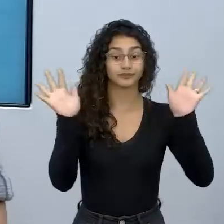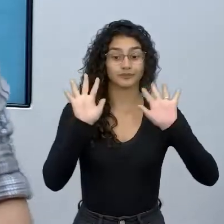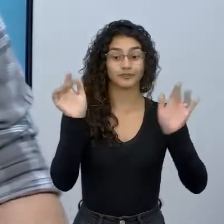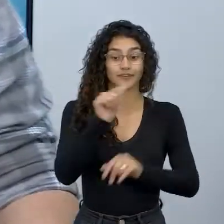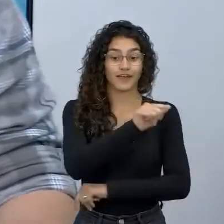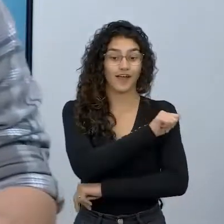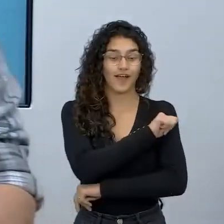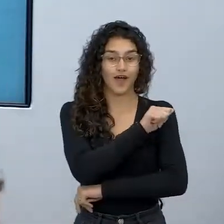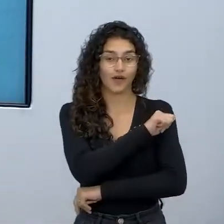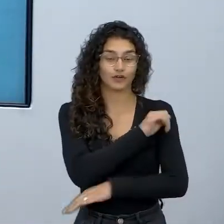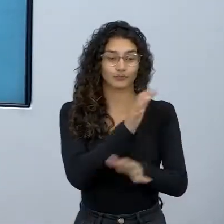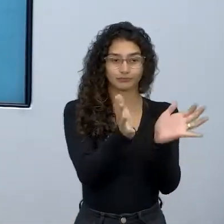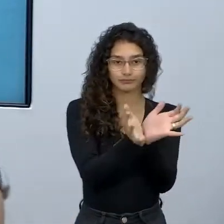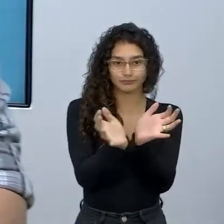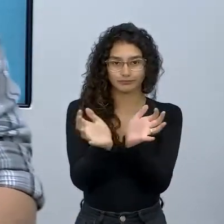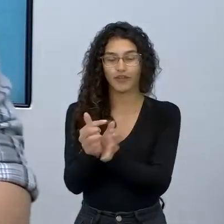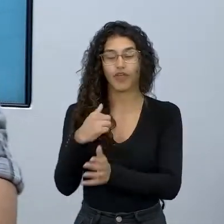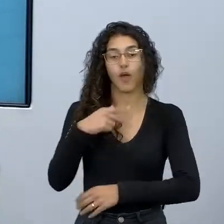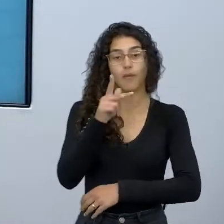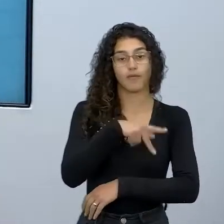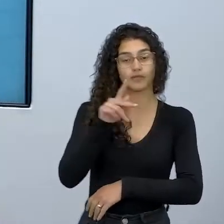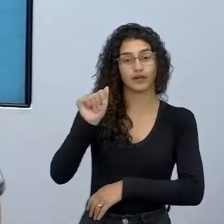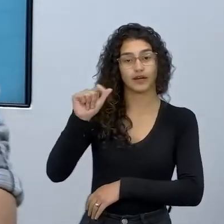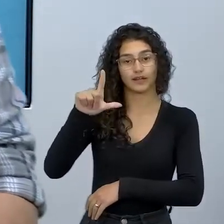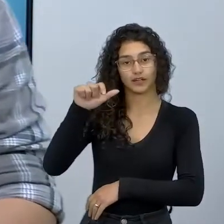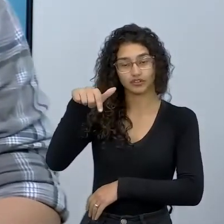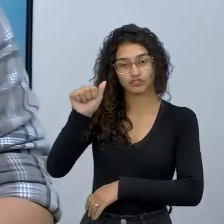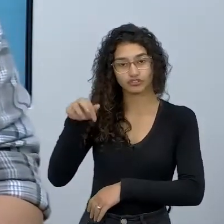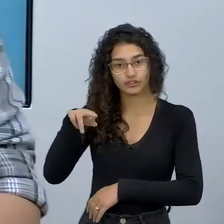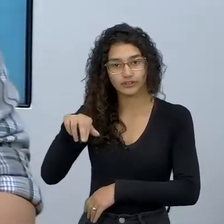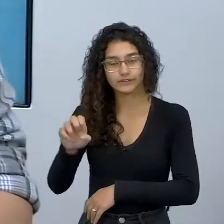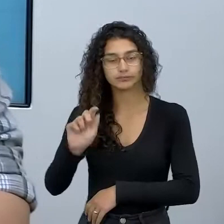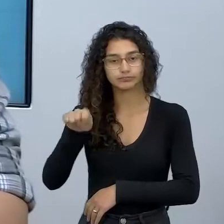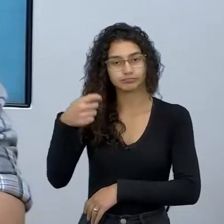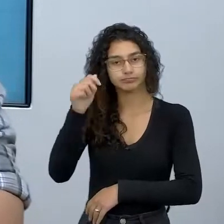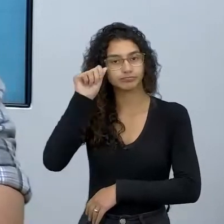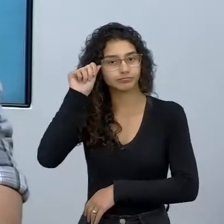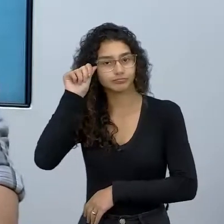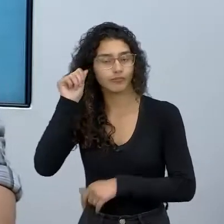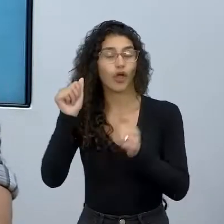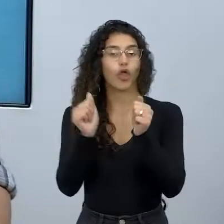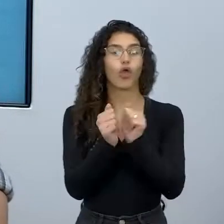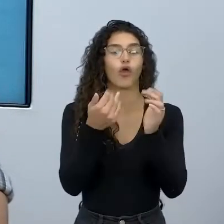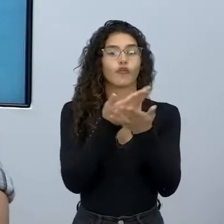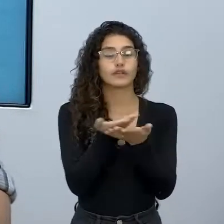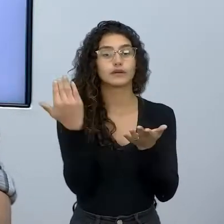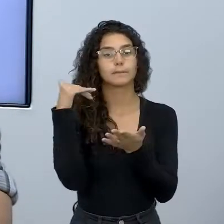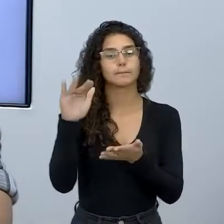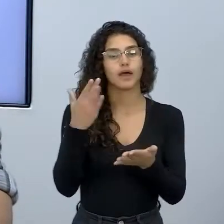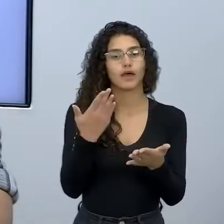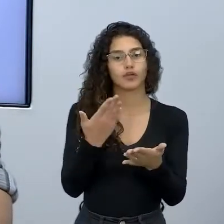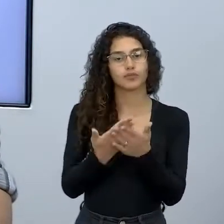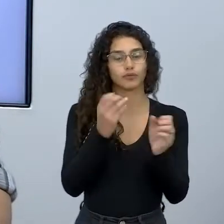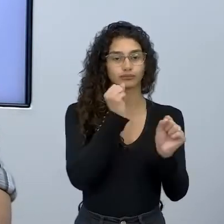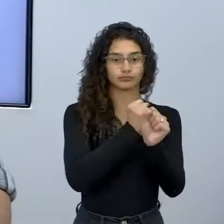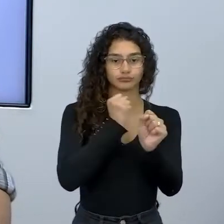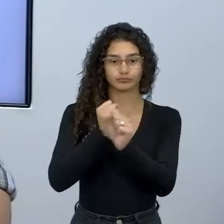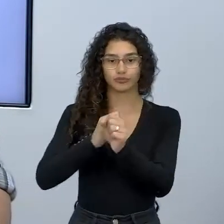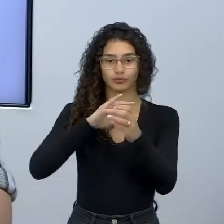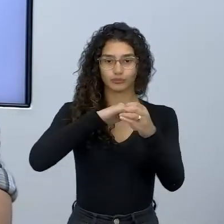Saudações, comunidade escolar! Eu sou o professor Alexandre e estarei com vocês aqui para mais uma aula de